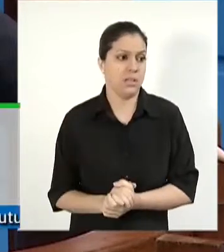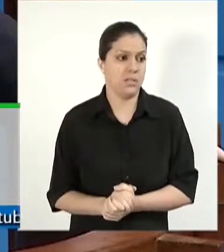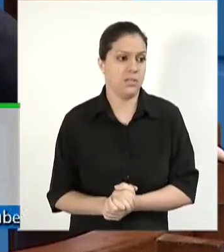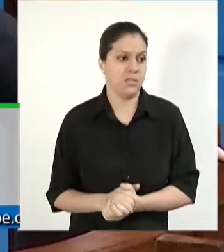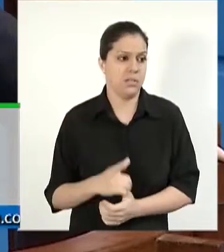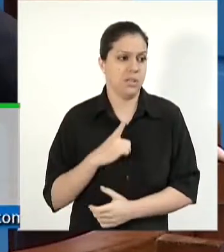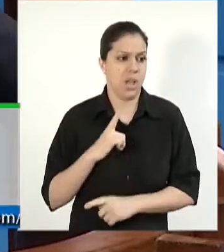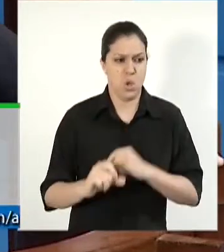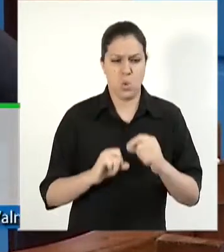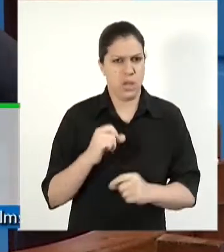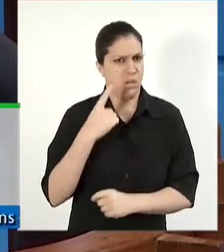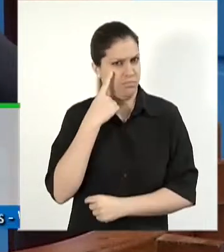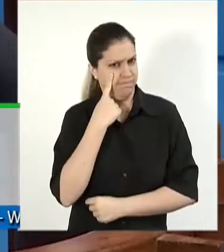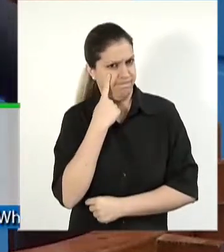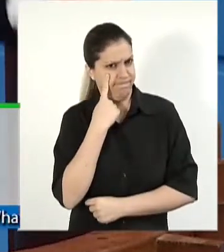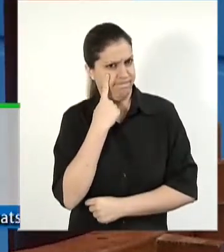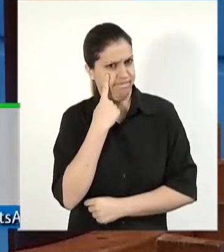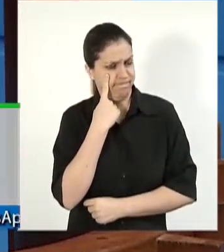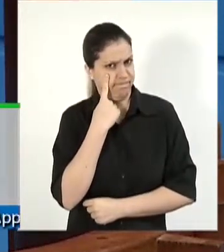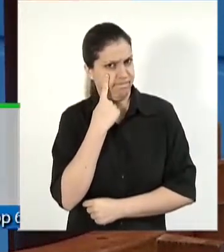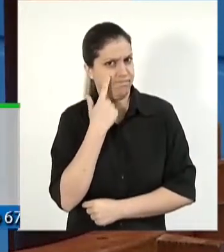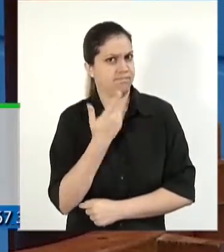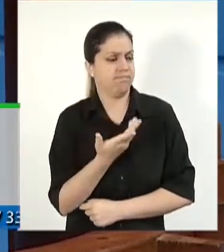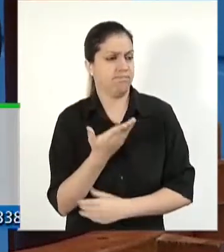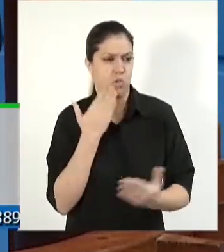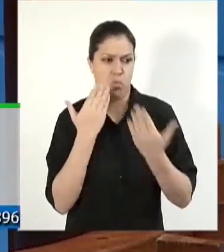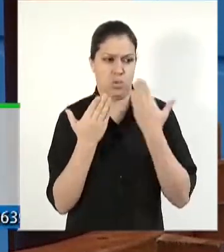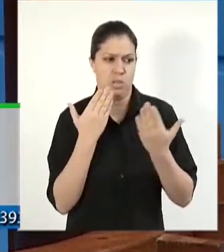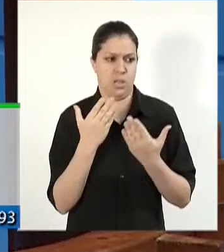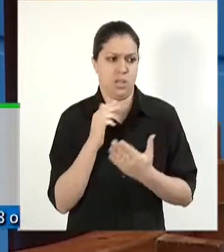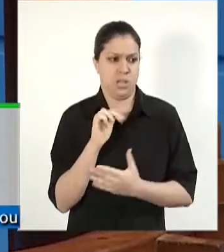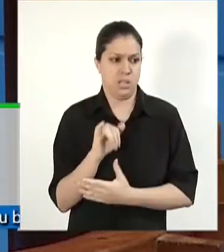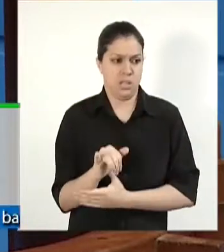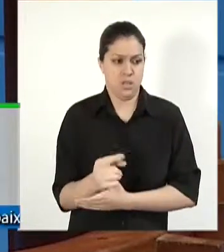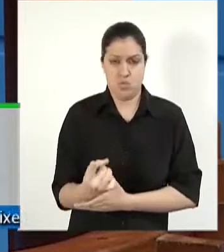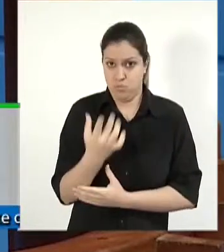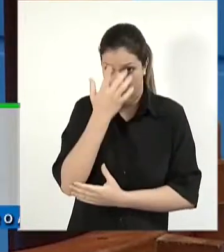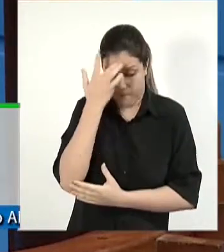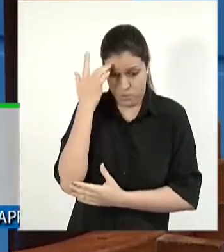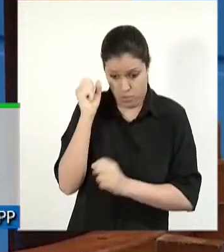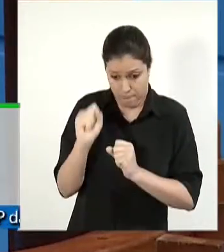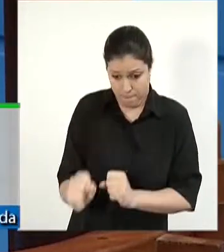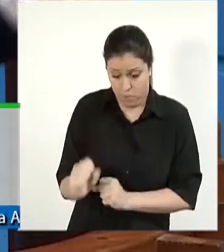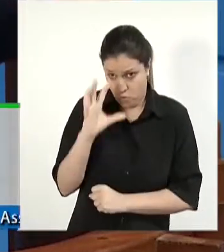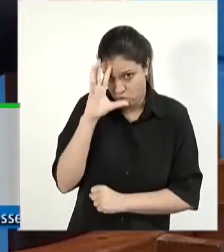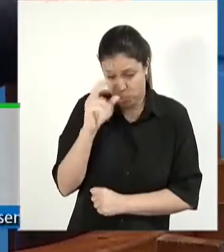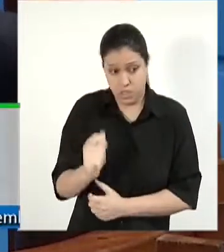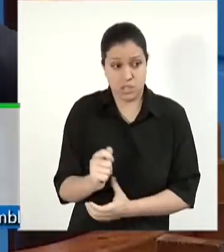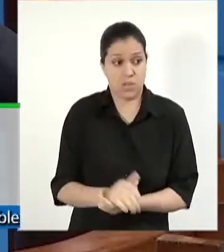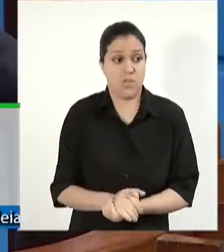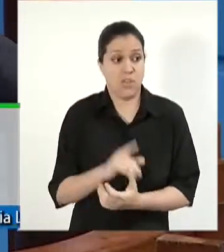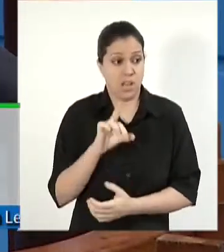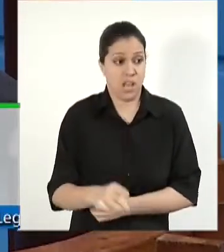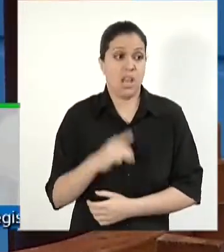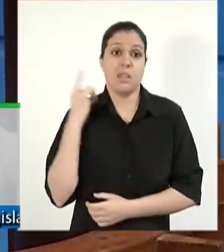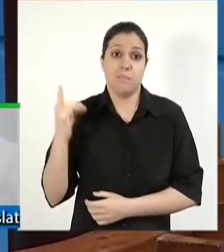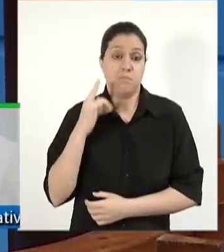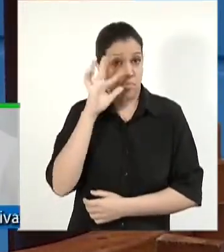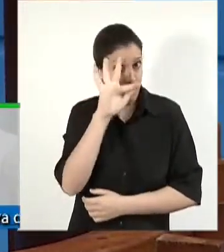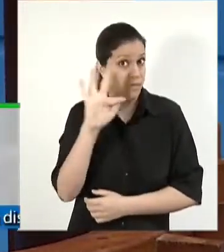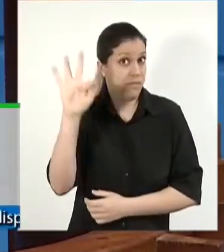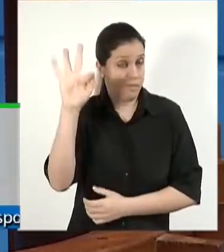curiosa, porque se tem uma pessoa que pode resolver isso, são os parlamentares